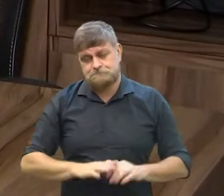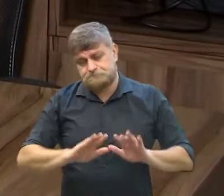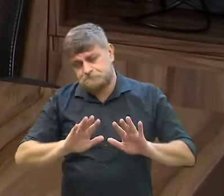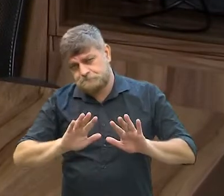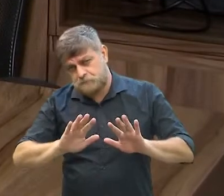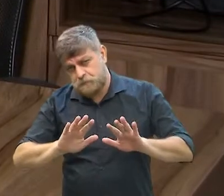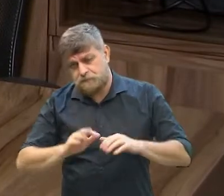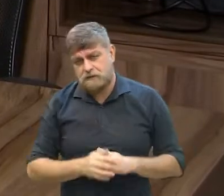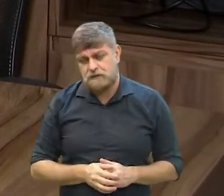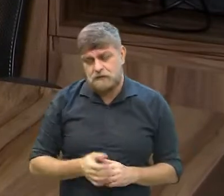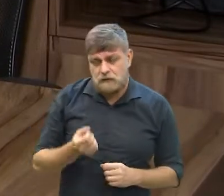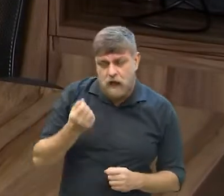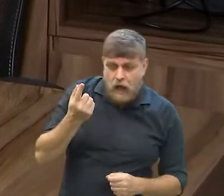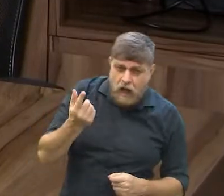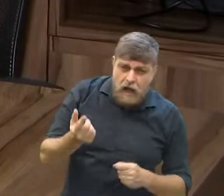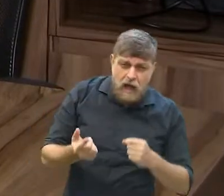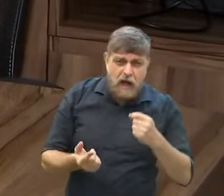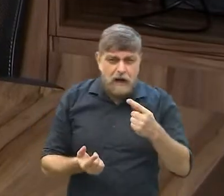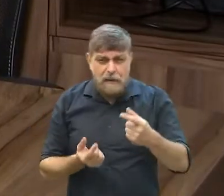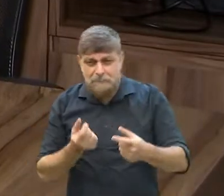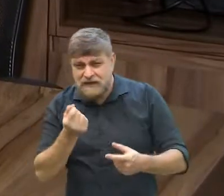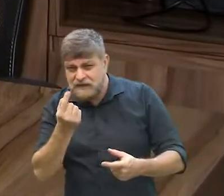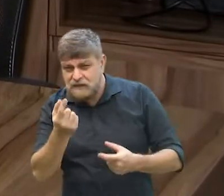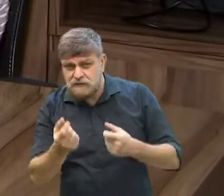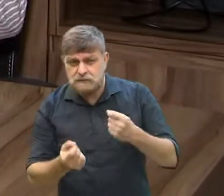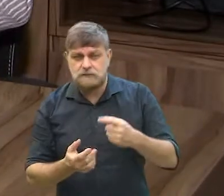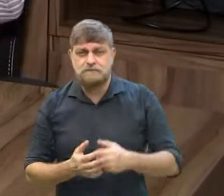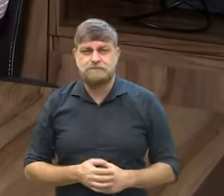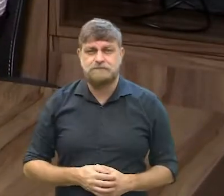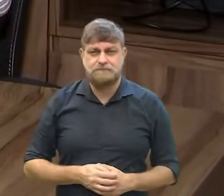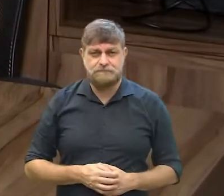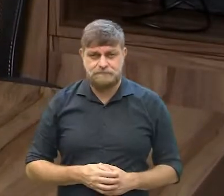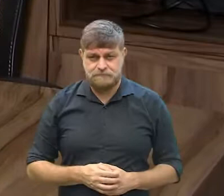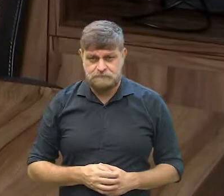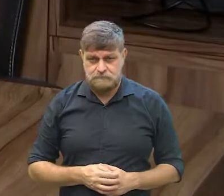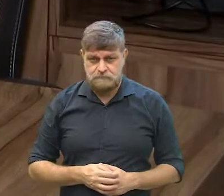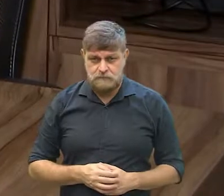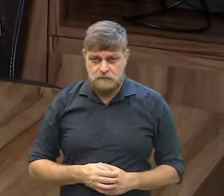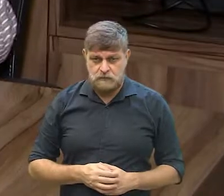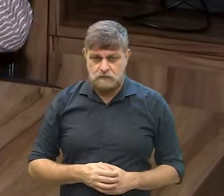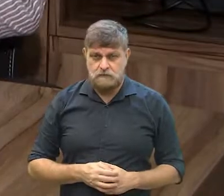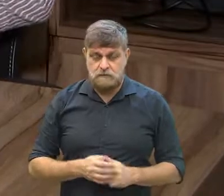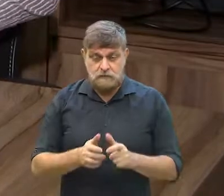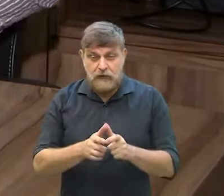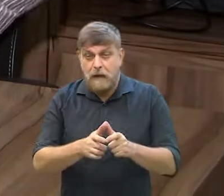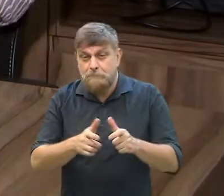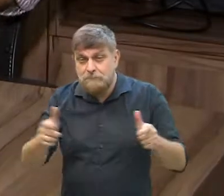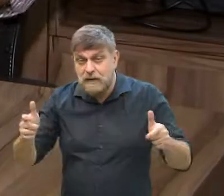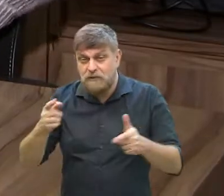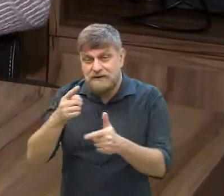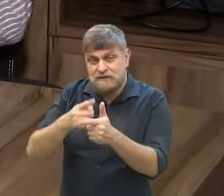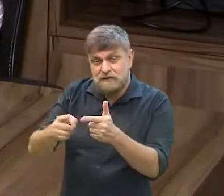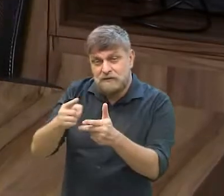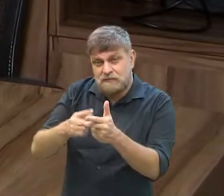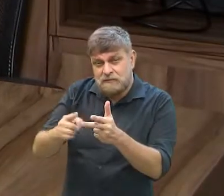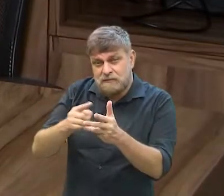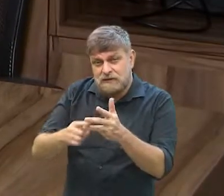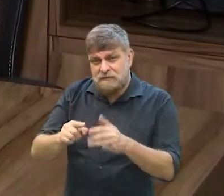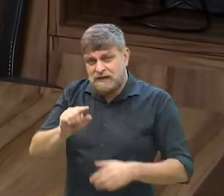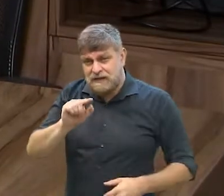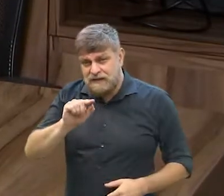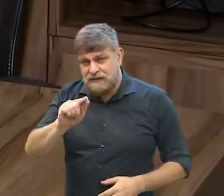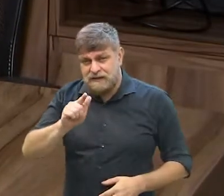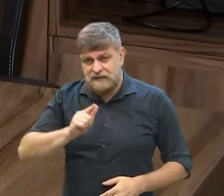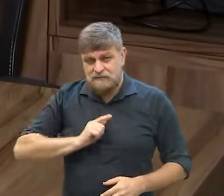Muito raramente, Rubens, ou na grande maioria dos casos, quem cumpre com